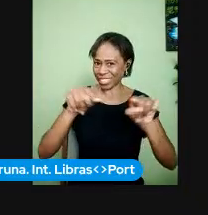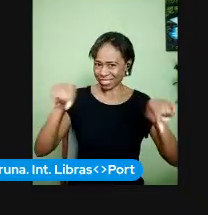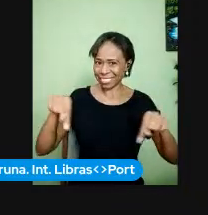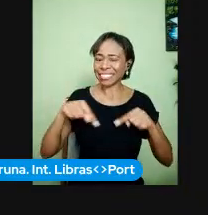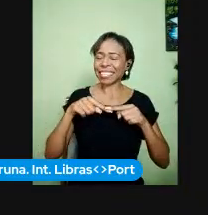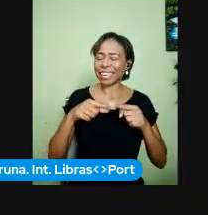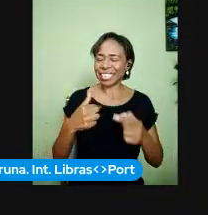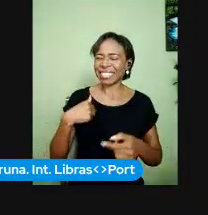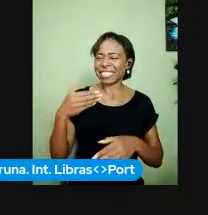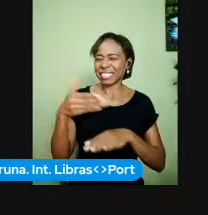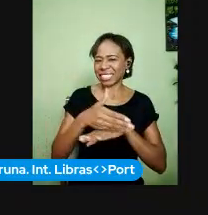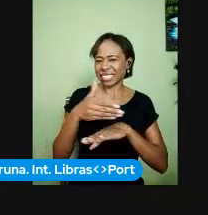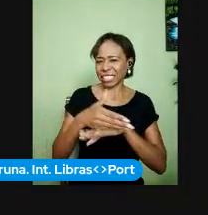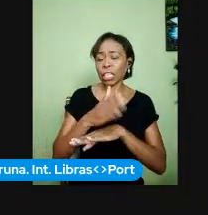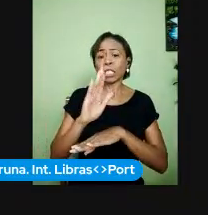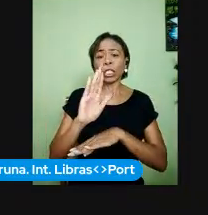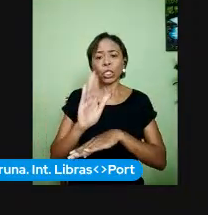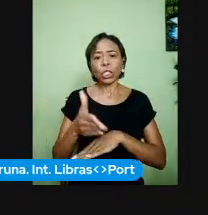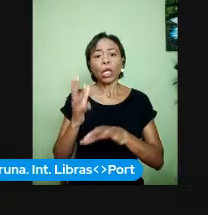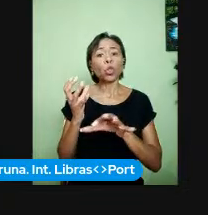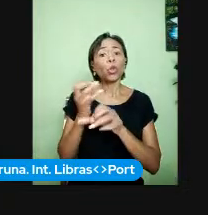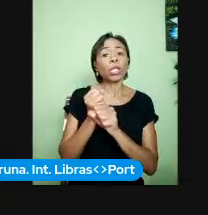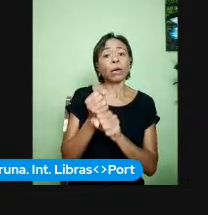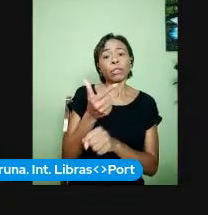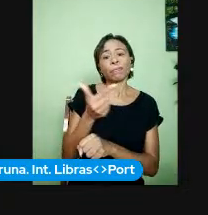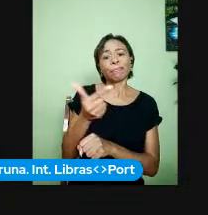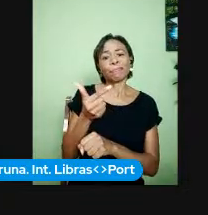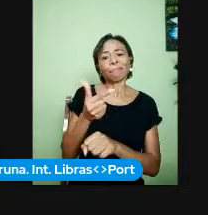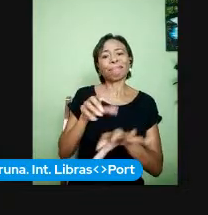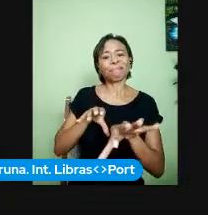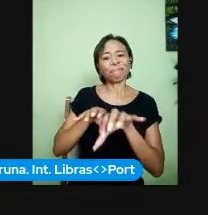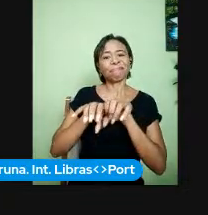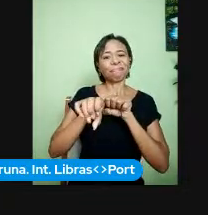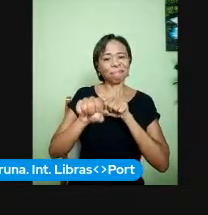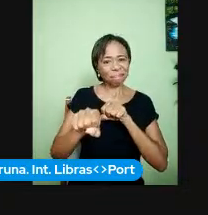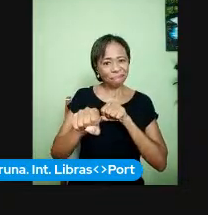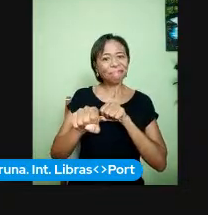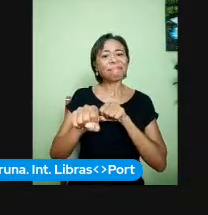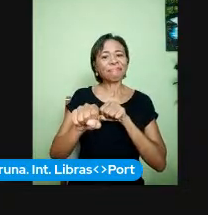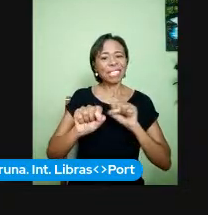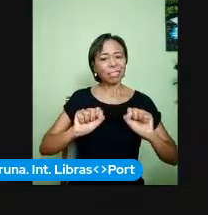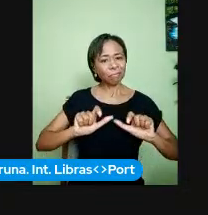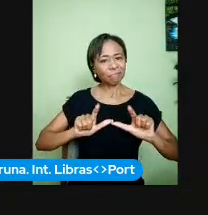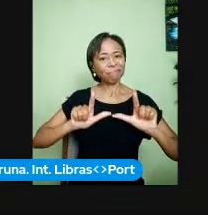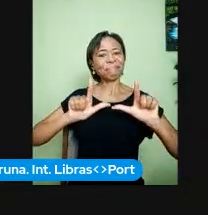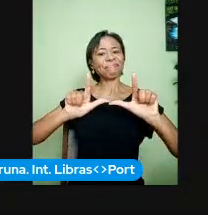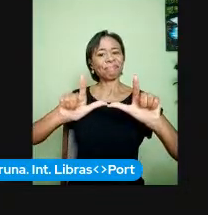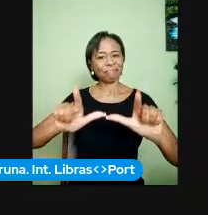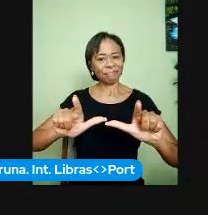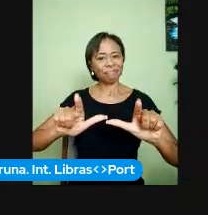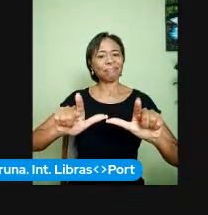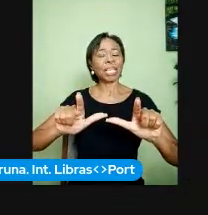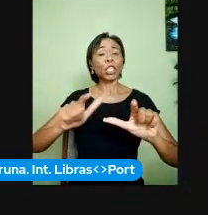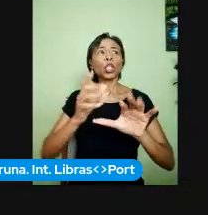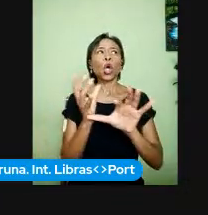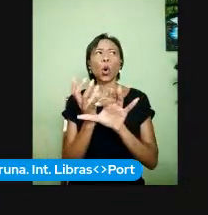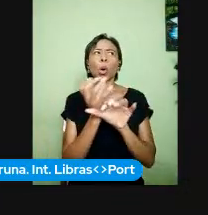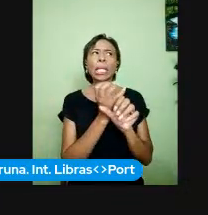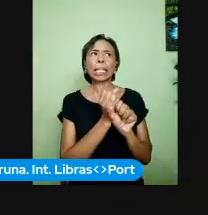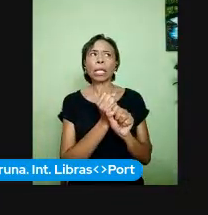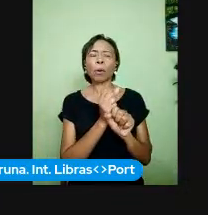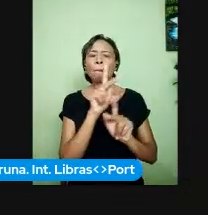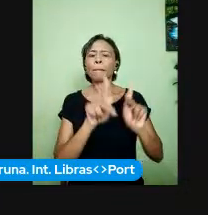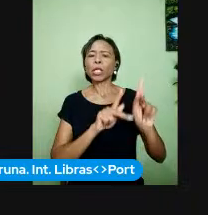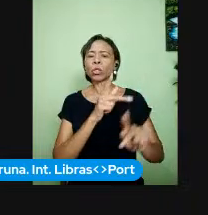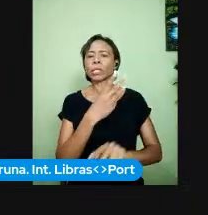fizemos 22 formaturas no total de certificação, no total de 320 pessoas,